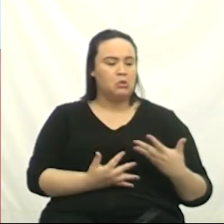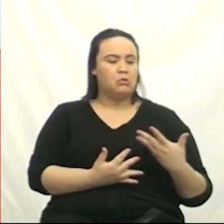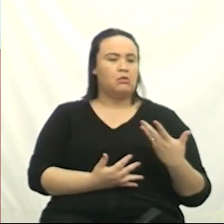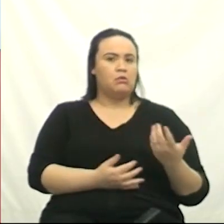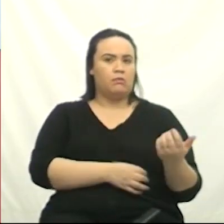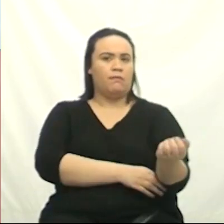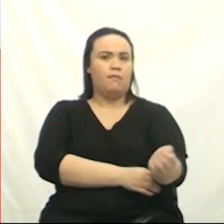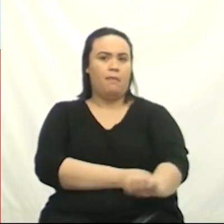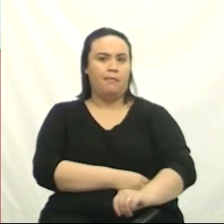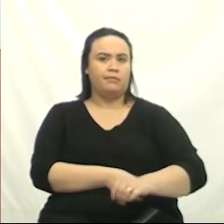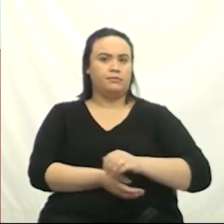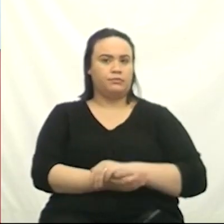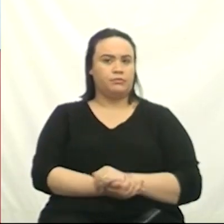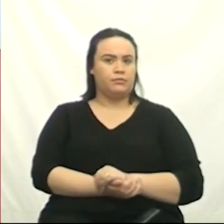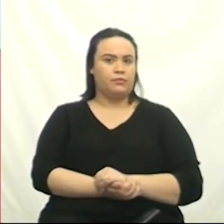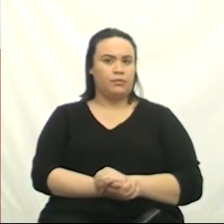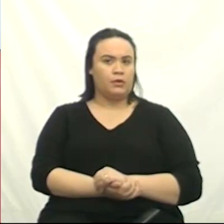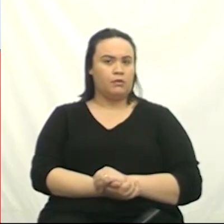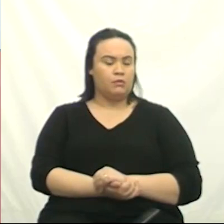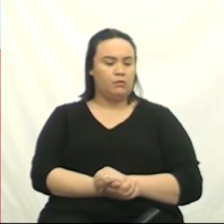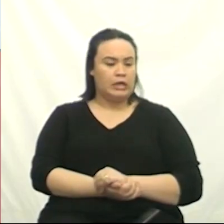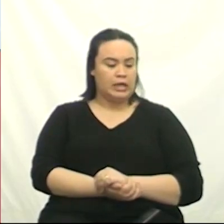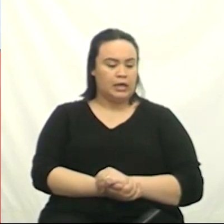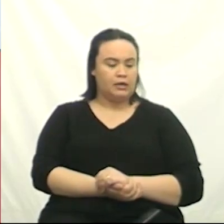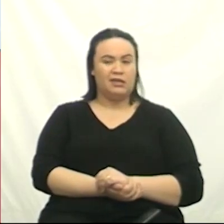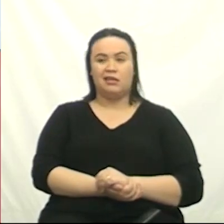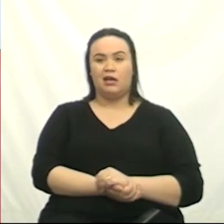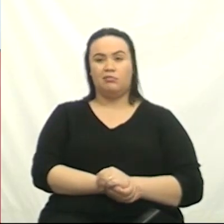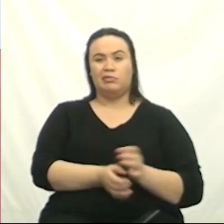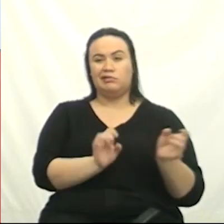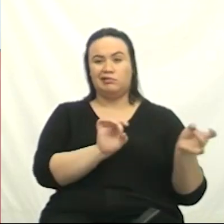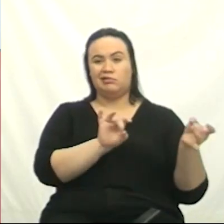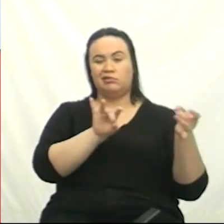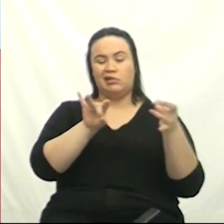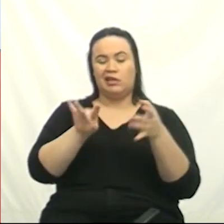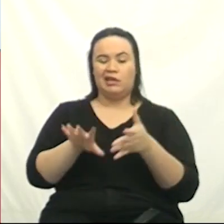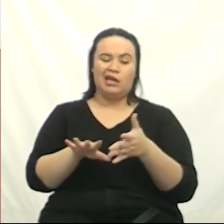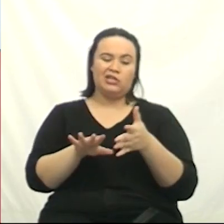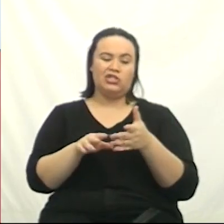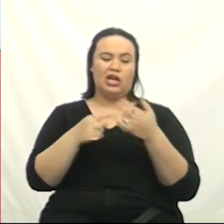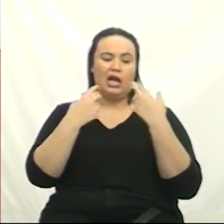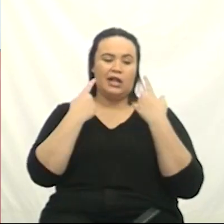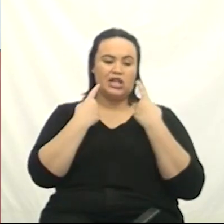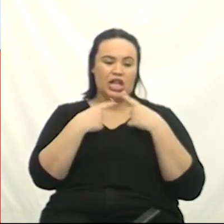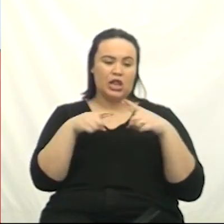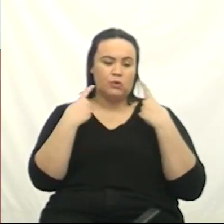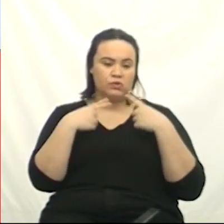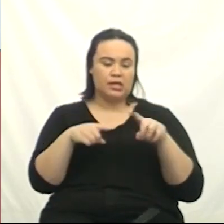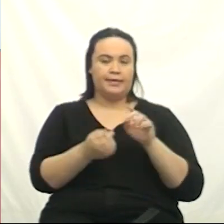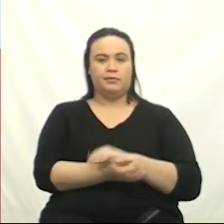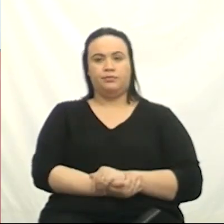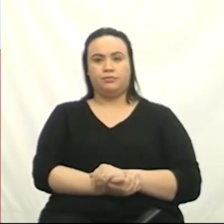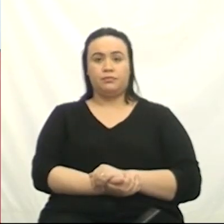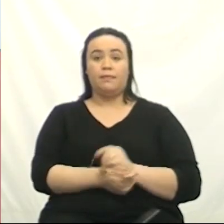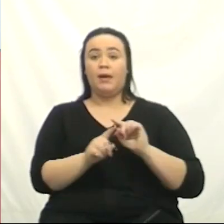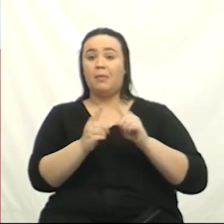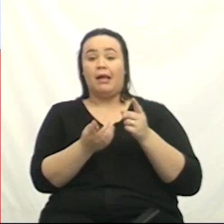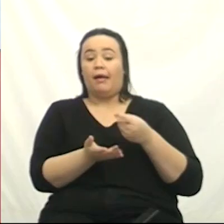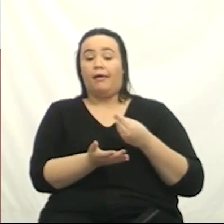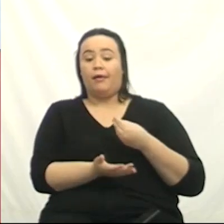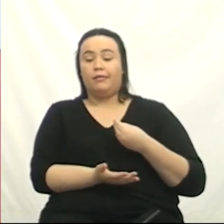duas mulheres indo embora desistindo de fazer denúncia de violência contra a mulher e essa é a realidade que a gente encontra